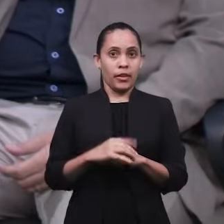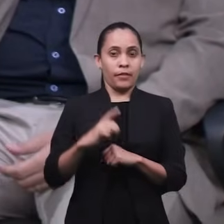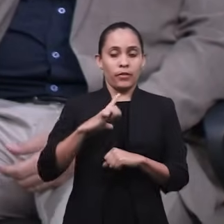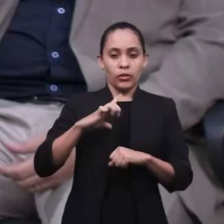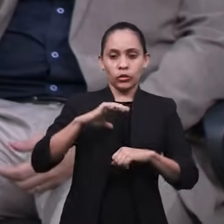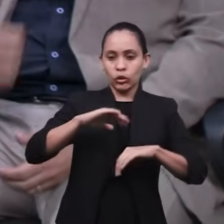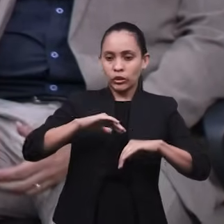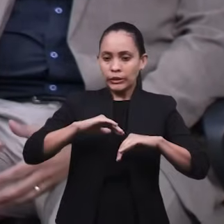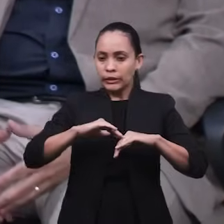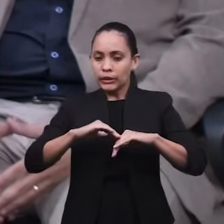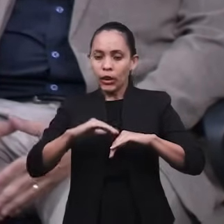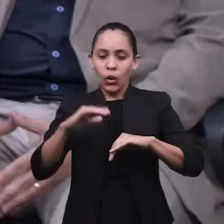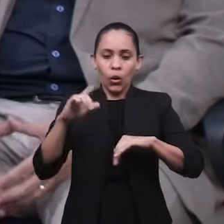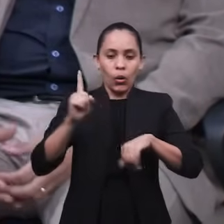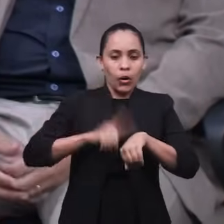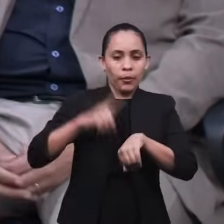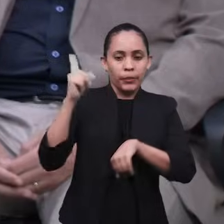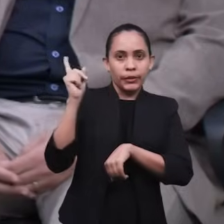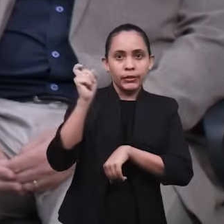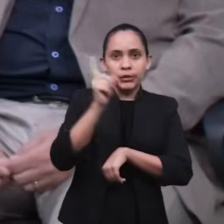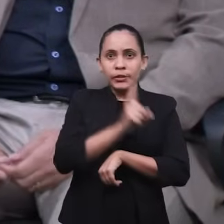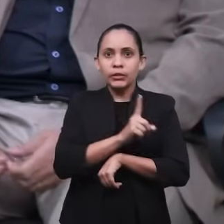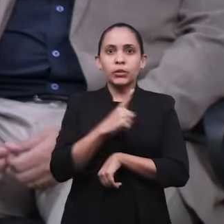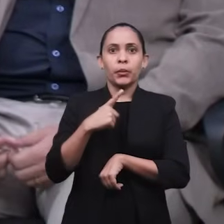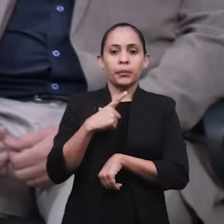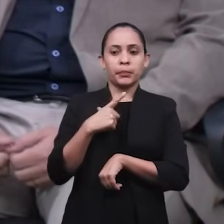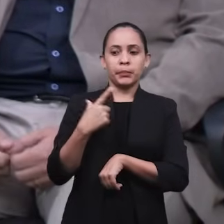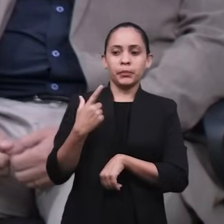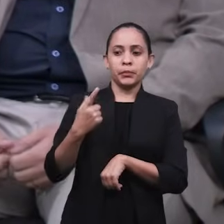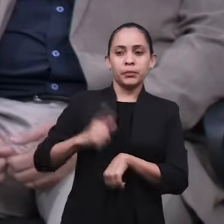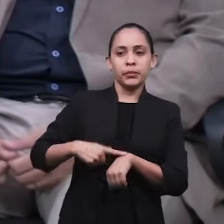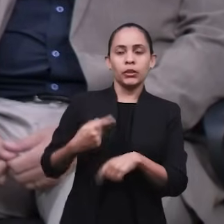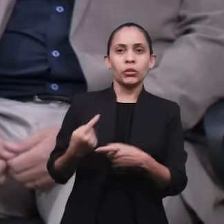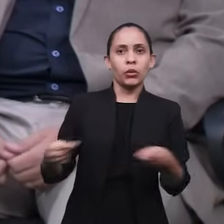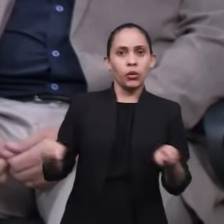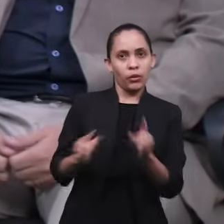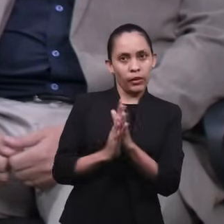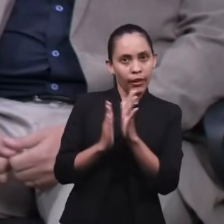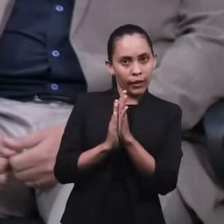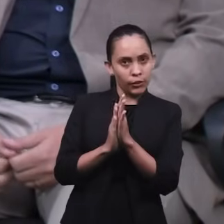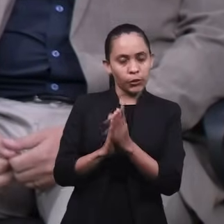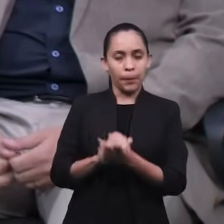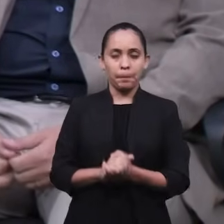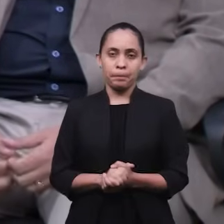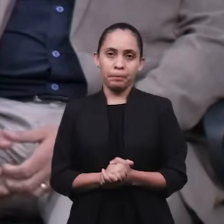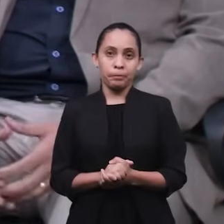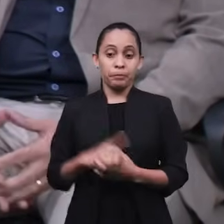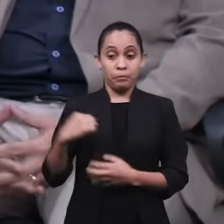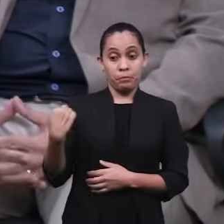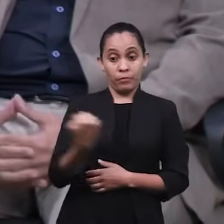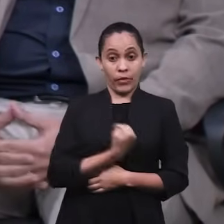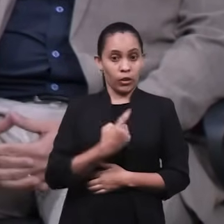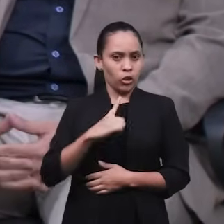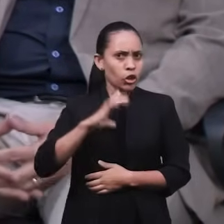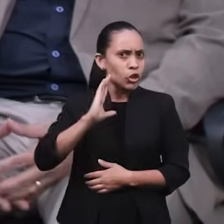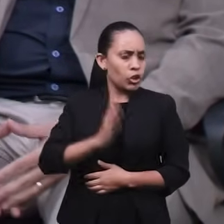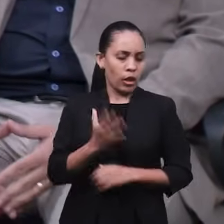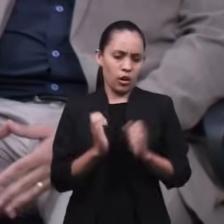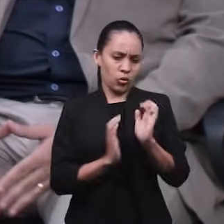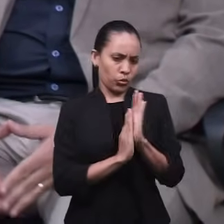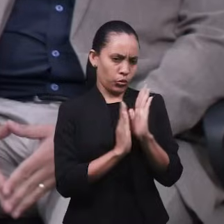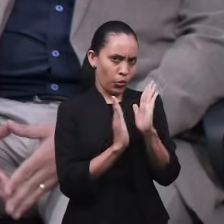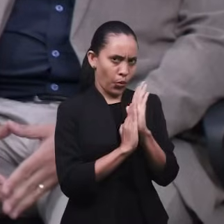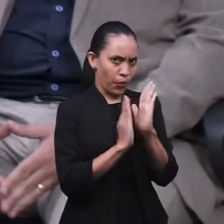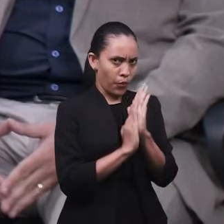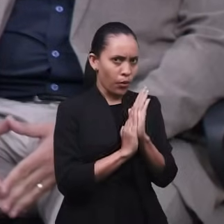um divisor de águas na parte de produção musical da igreja, porque nós tínhamos já os